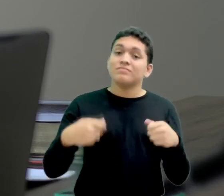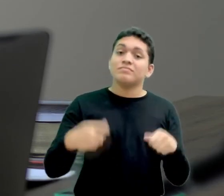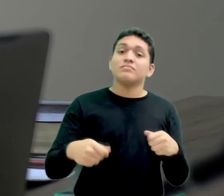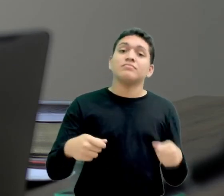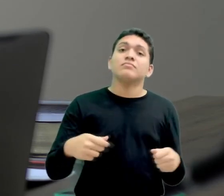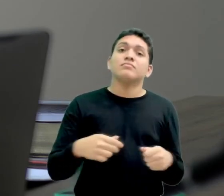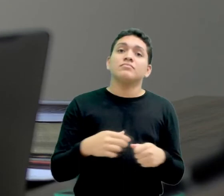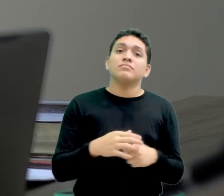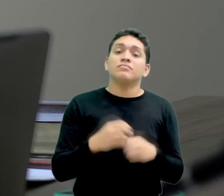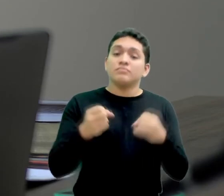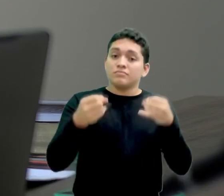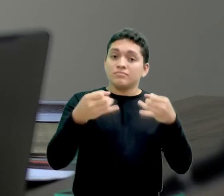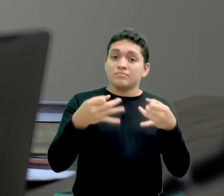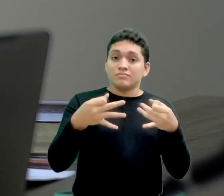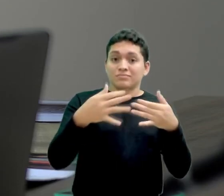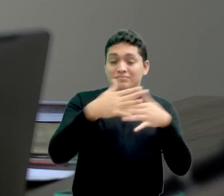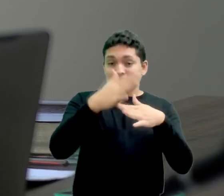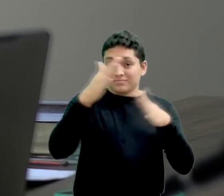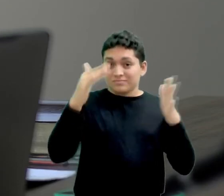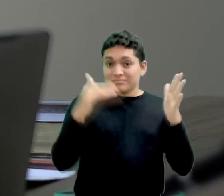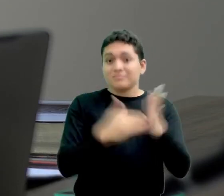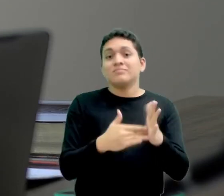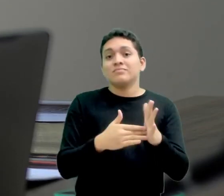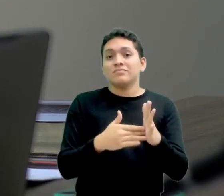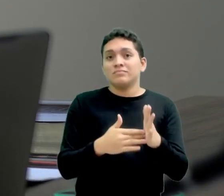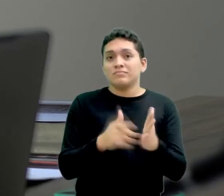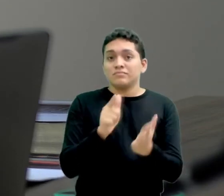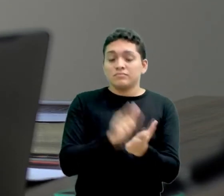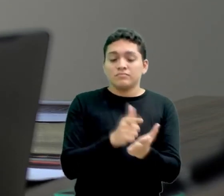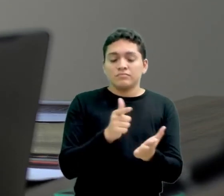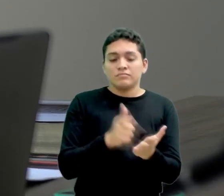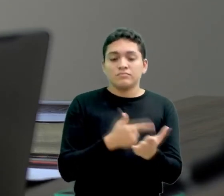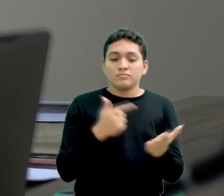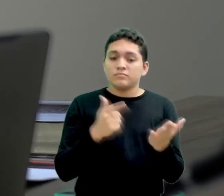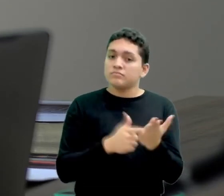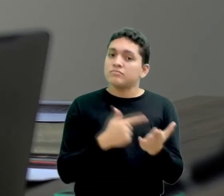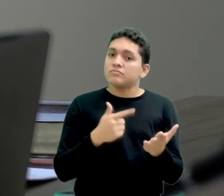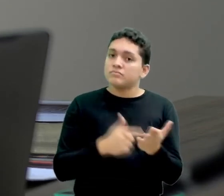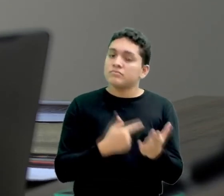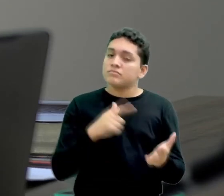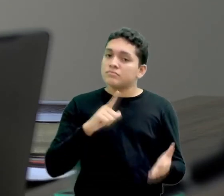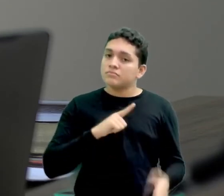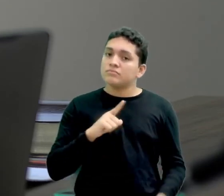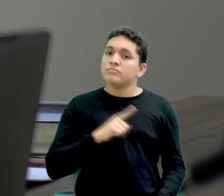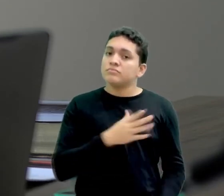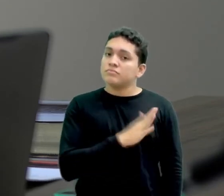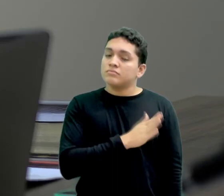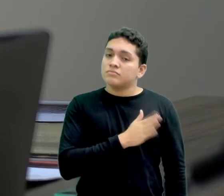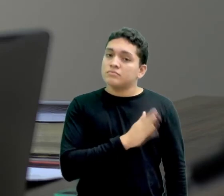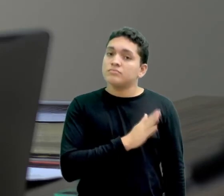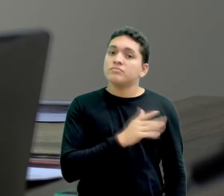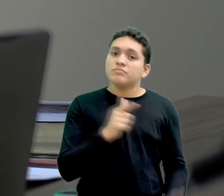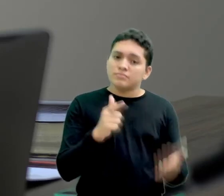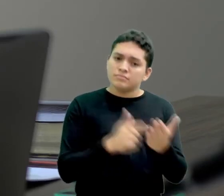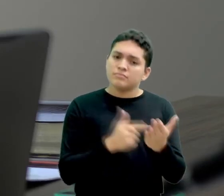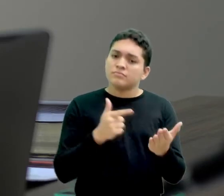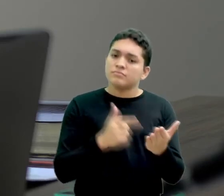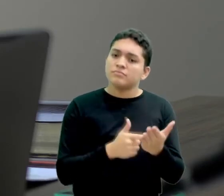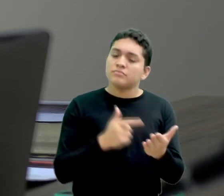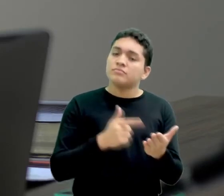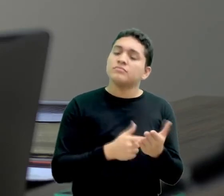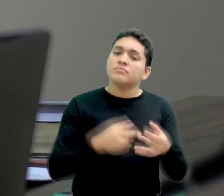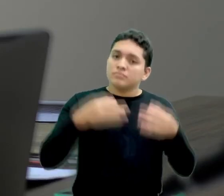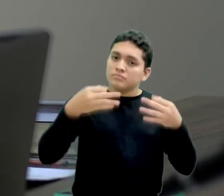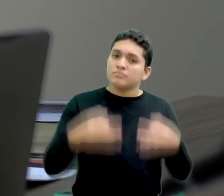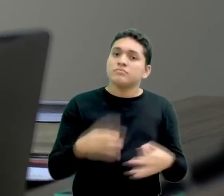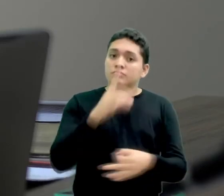falar exatamente tudo que está na lição, tá? Então, tenha em seu coração esta lição e certamente